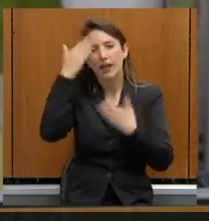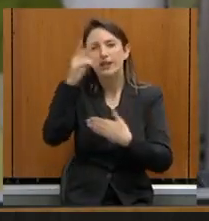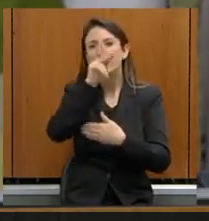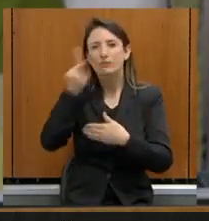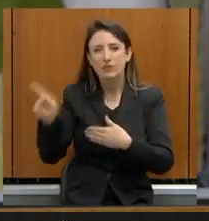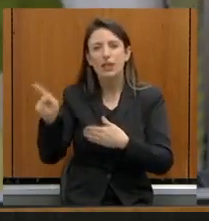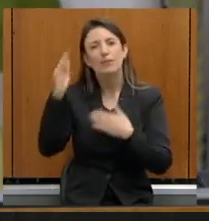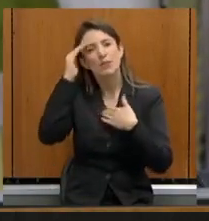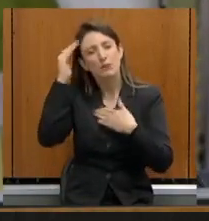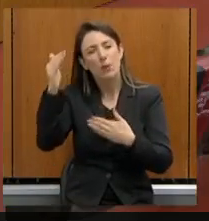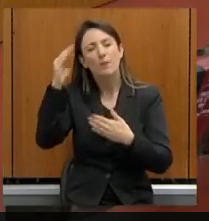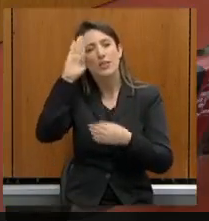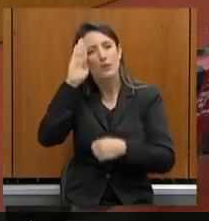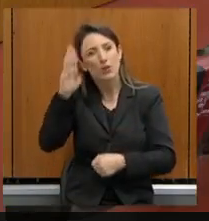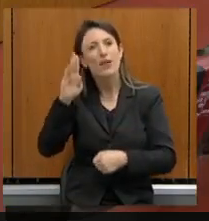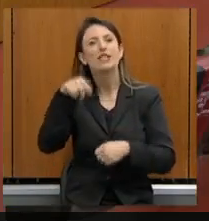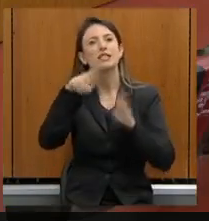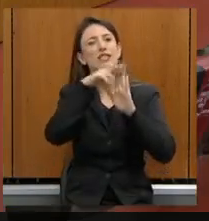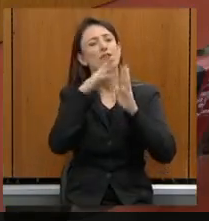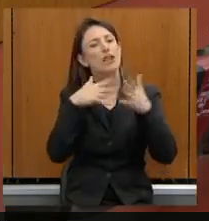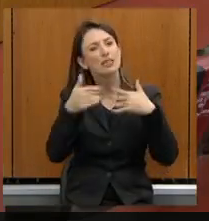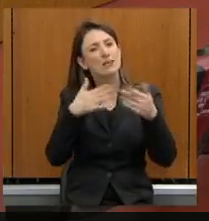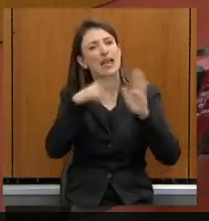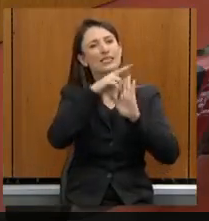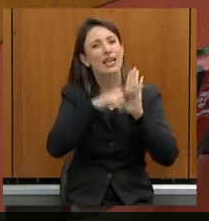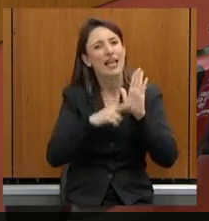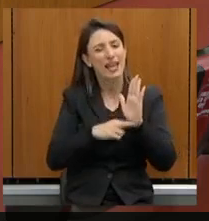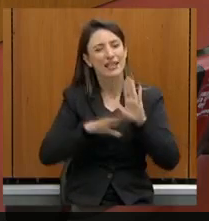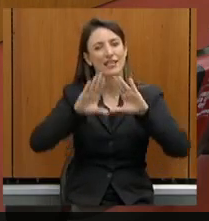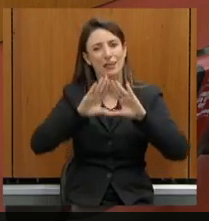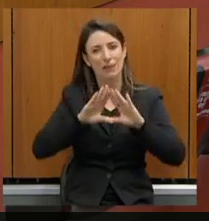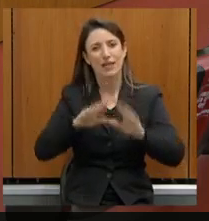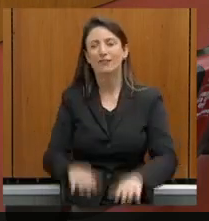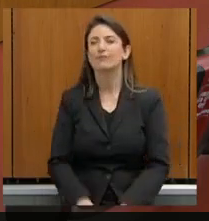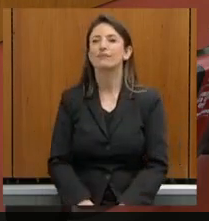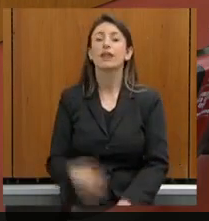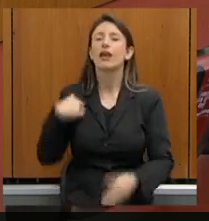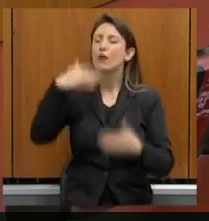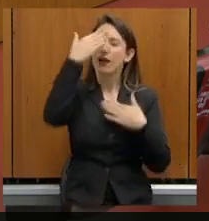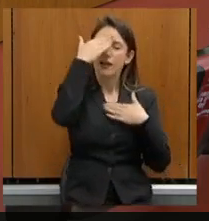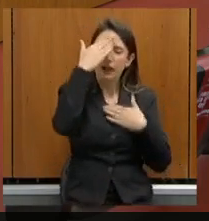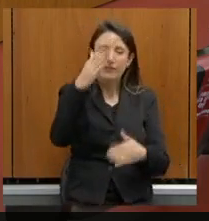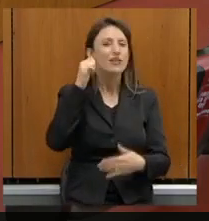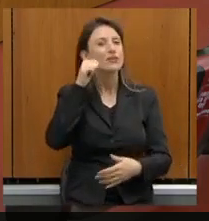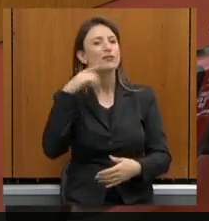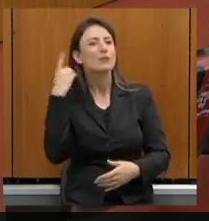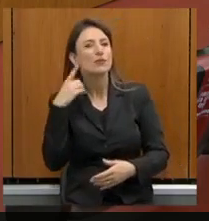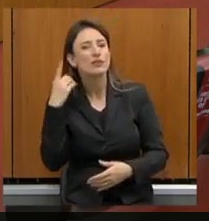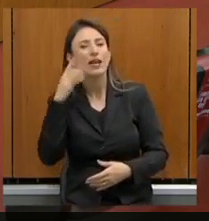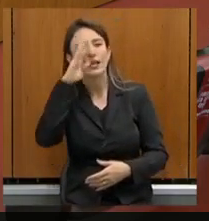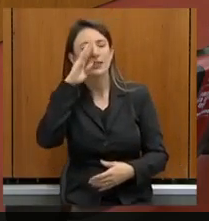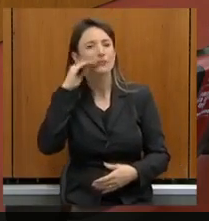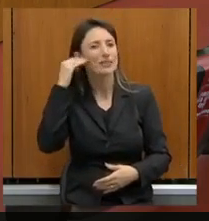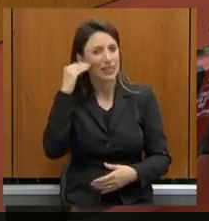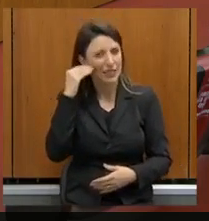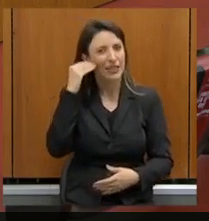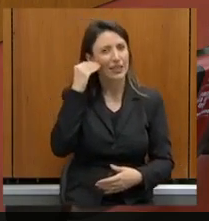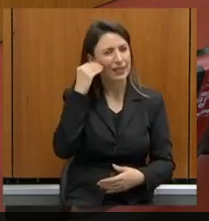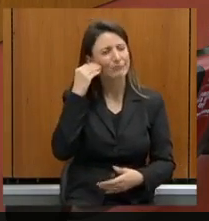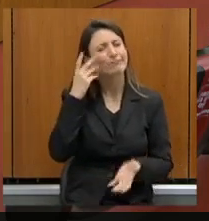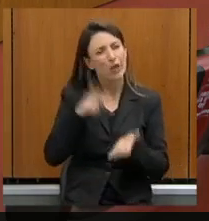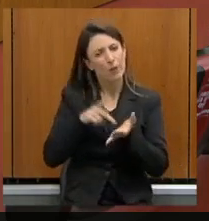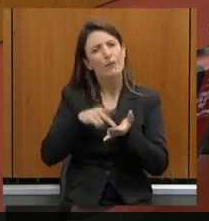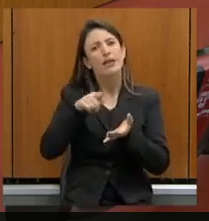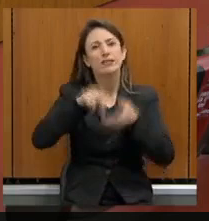regras aí do nosso Assembleia. Agradeço a deputada Beatriz Serqueira, a gente sabe que é um assunto, realmente, extremamente